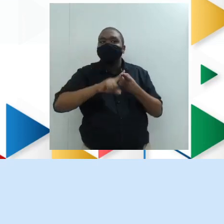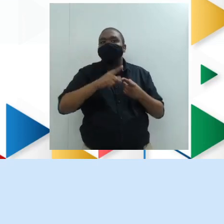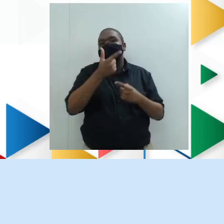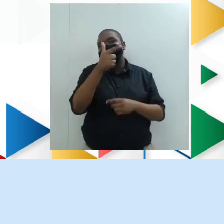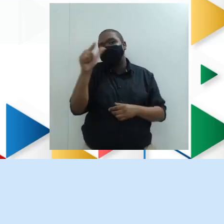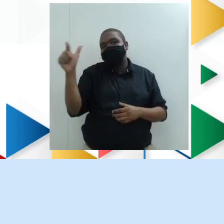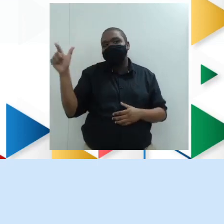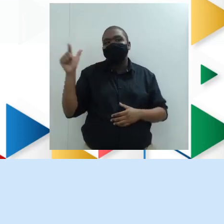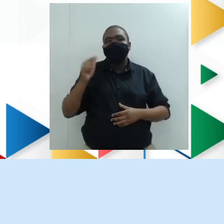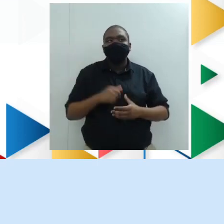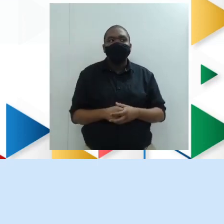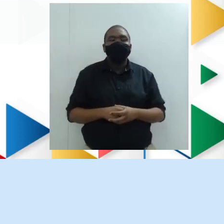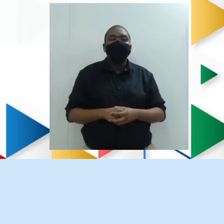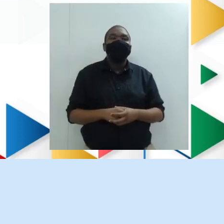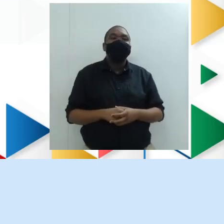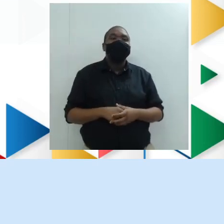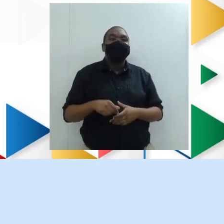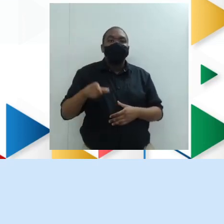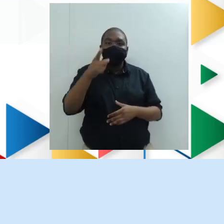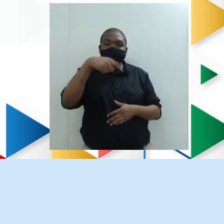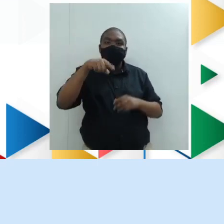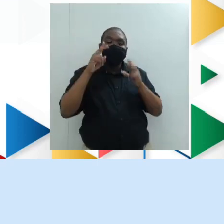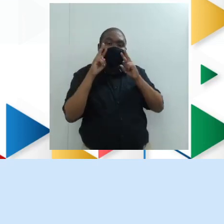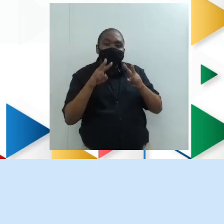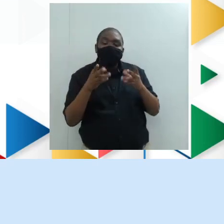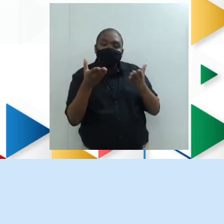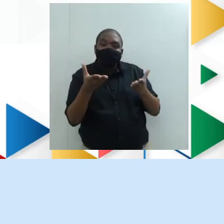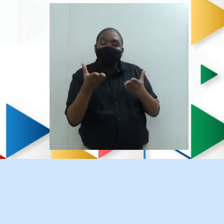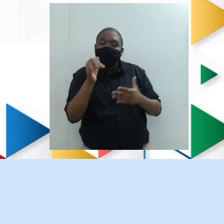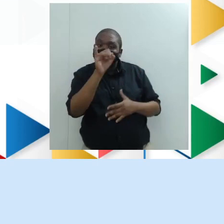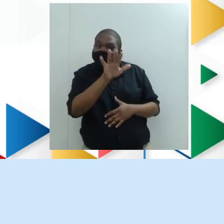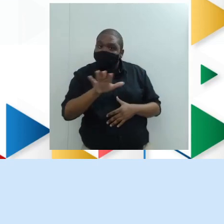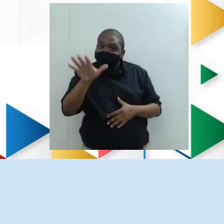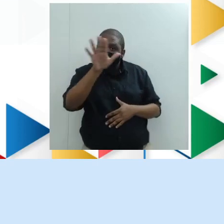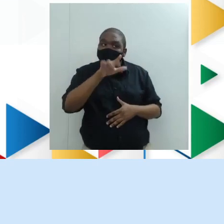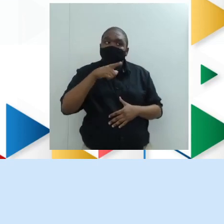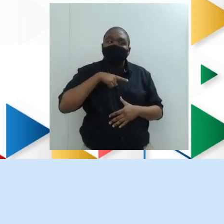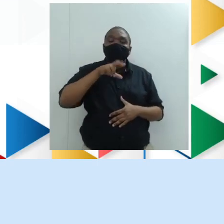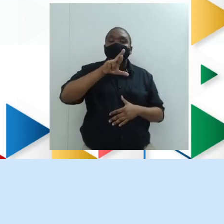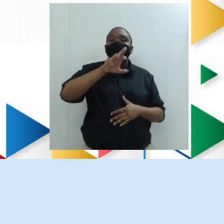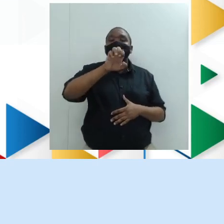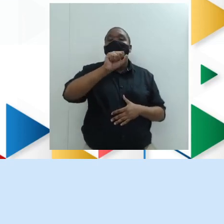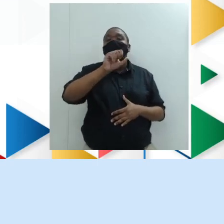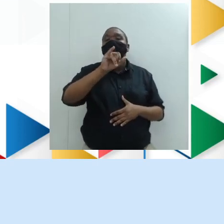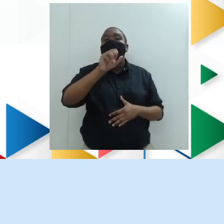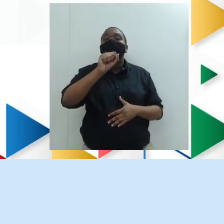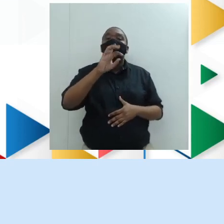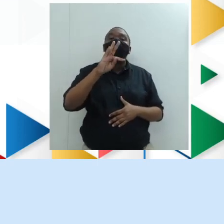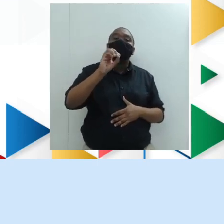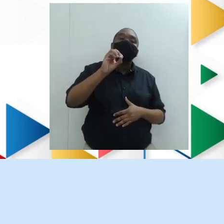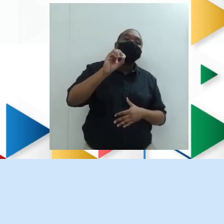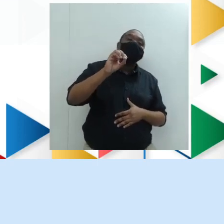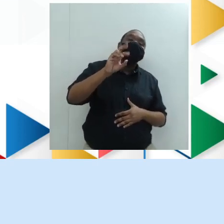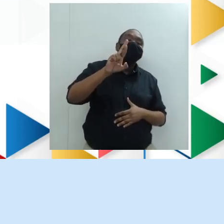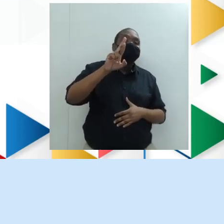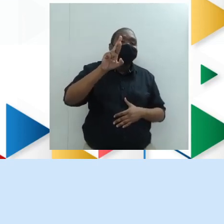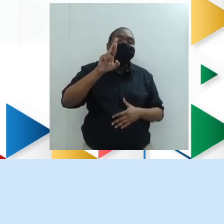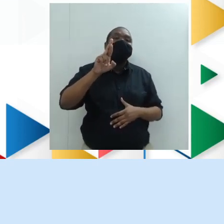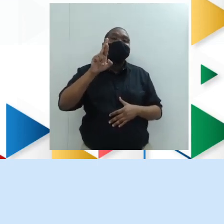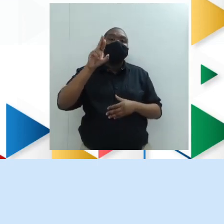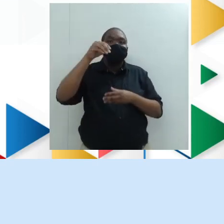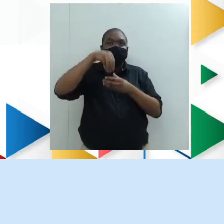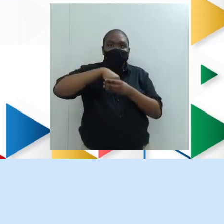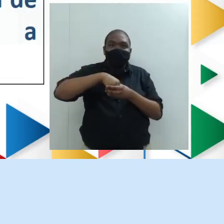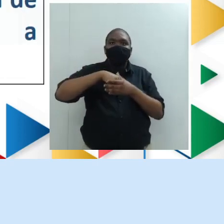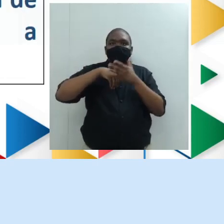Aí você vê, no caso, os resistores, nessa imagem que está aí na telinha para vocês, o resistor de um